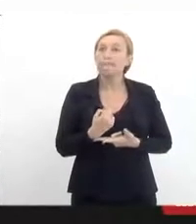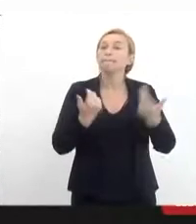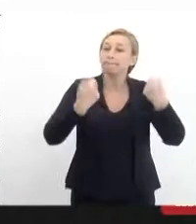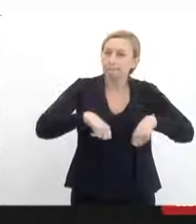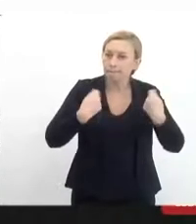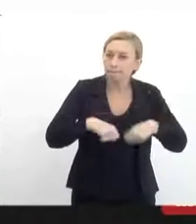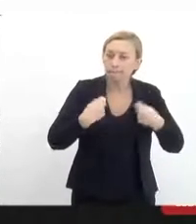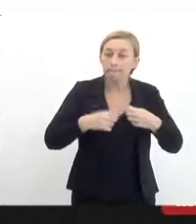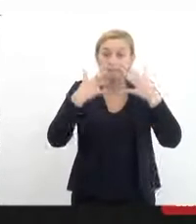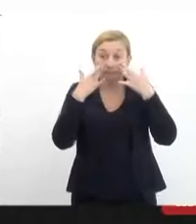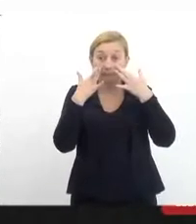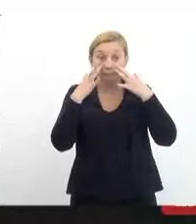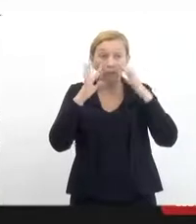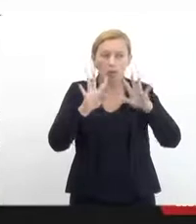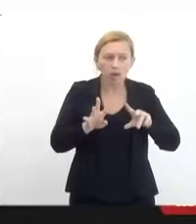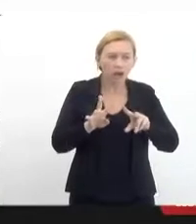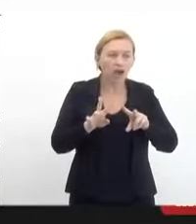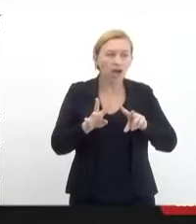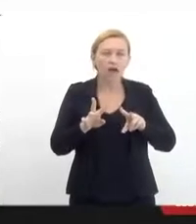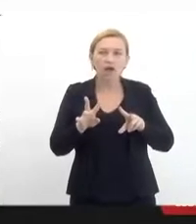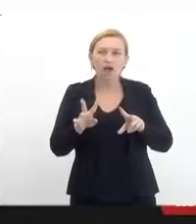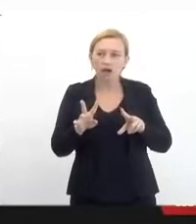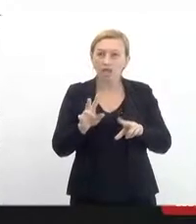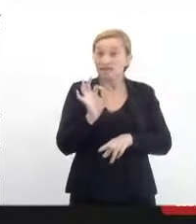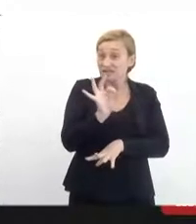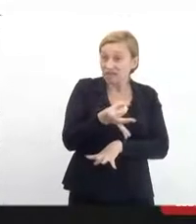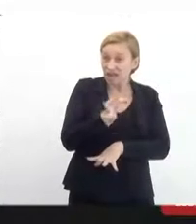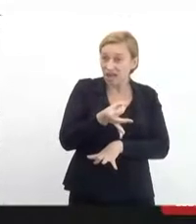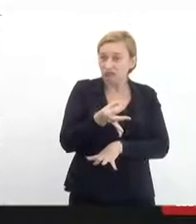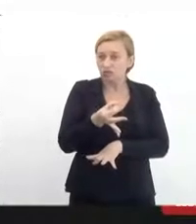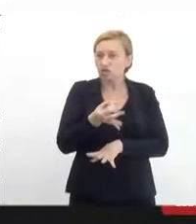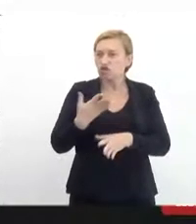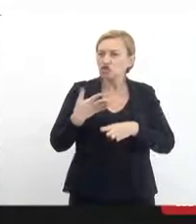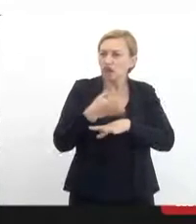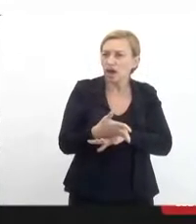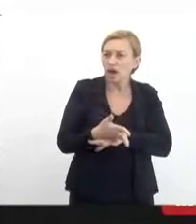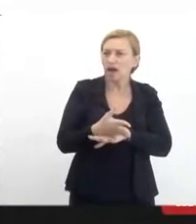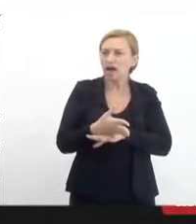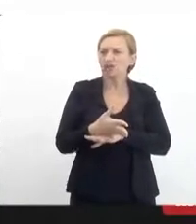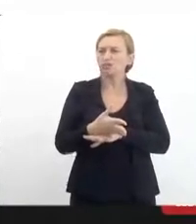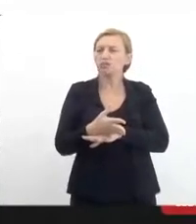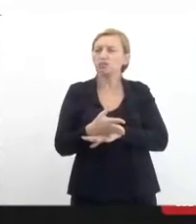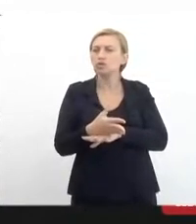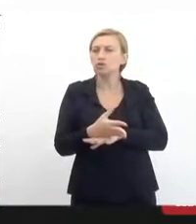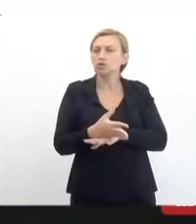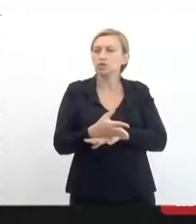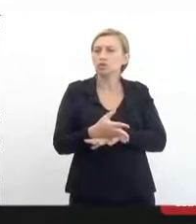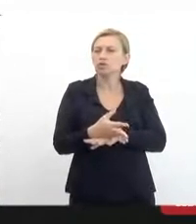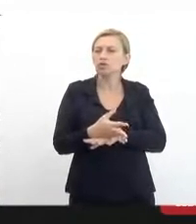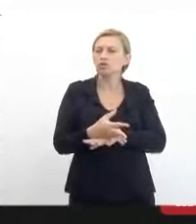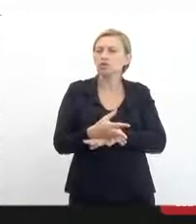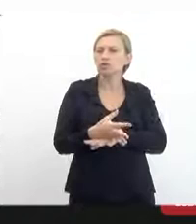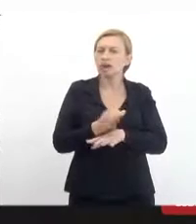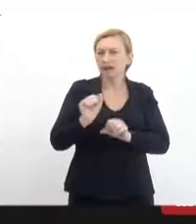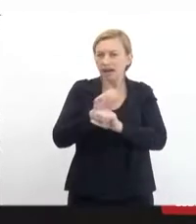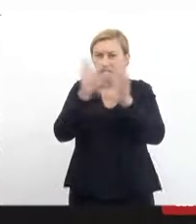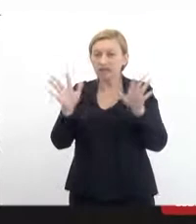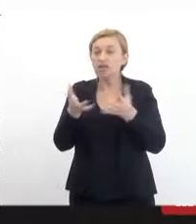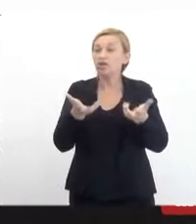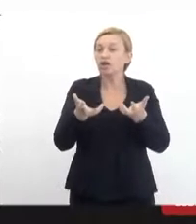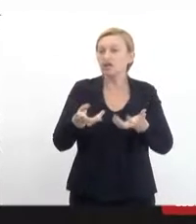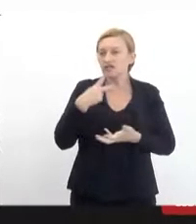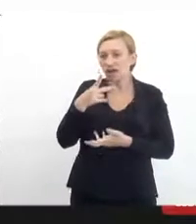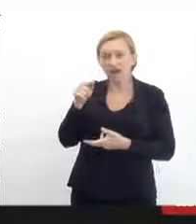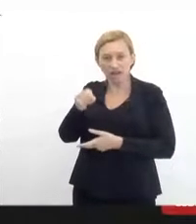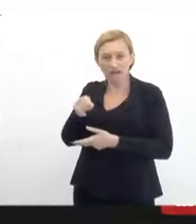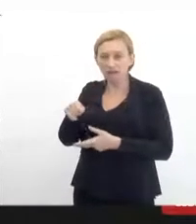precisamos olhar isso com lupa, chegar num consenso, tá? Mas, de toda forma, o que eu queria chamar a